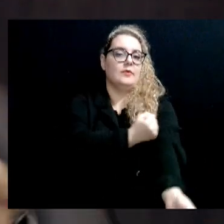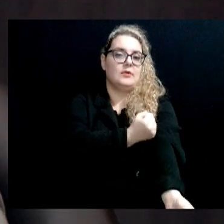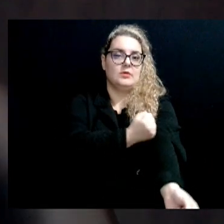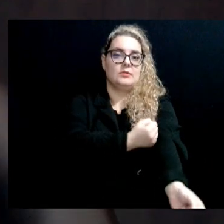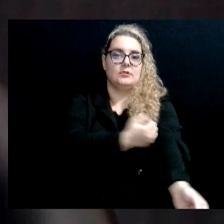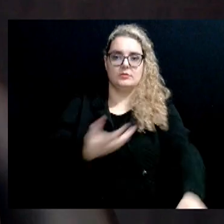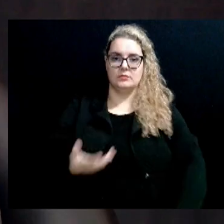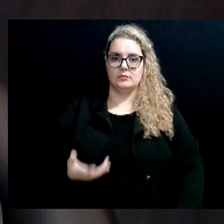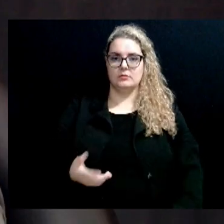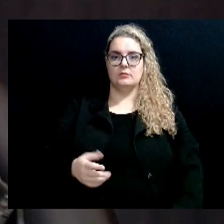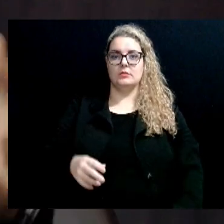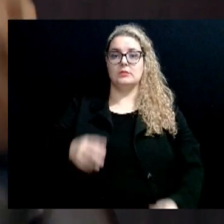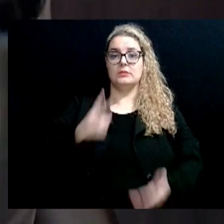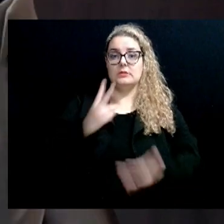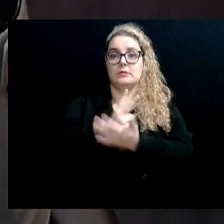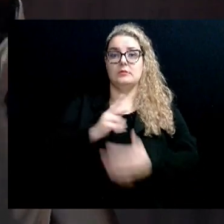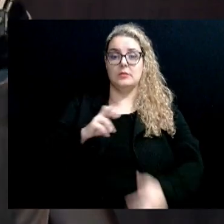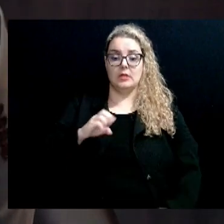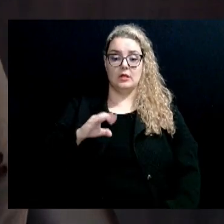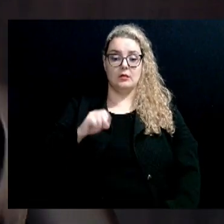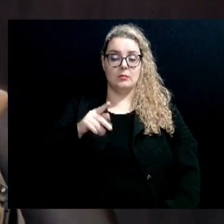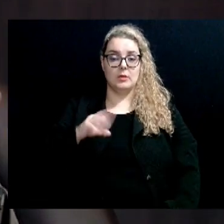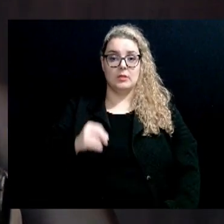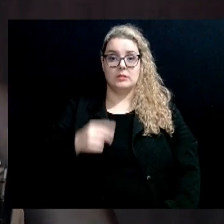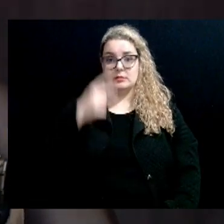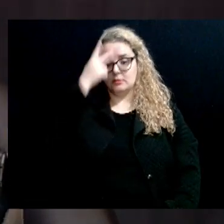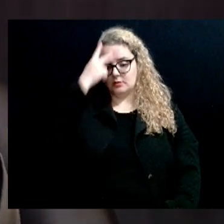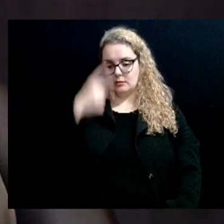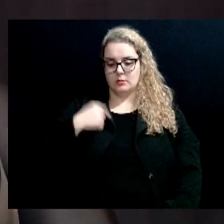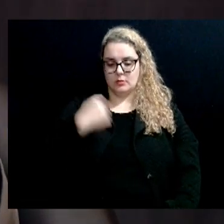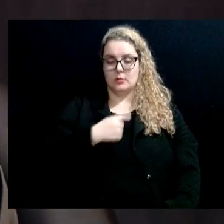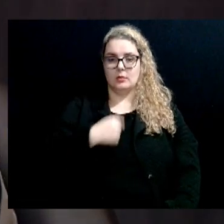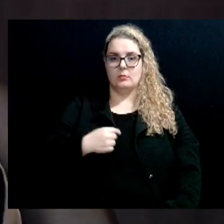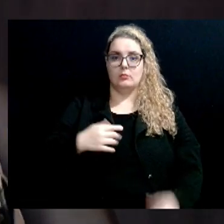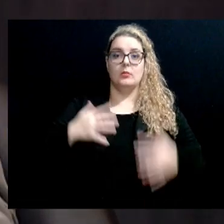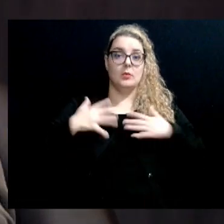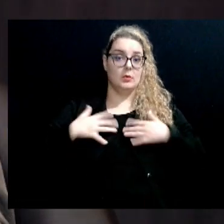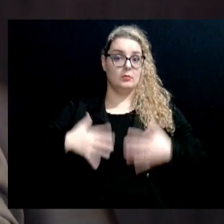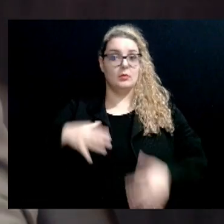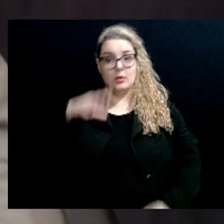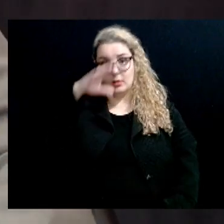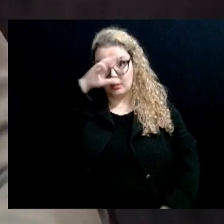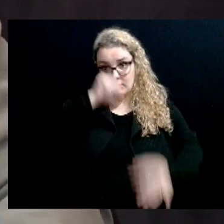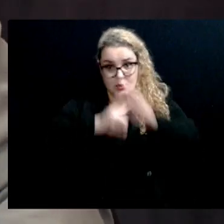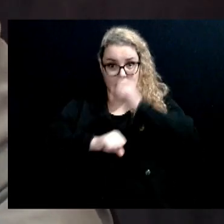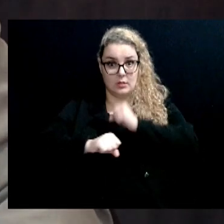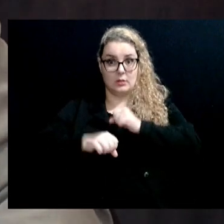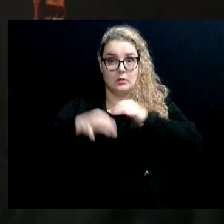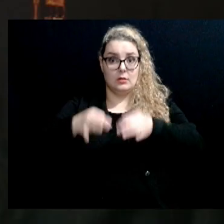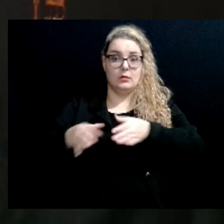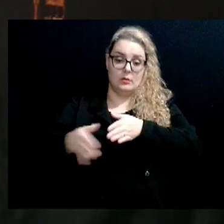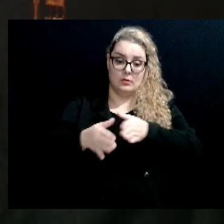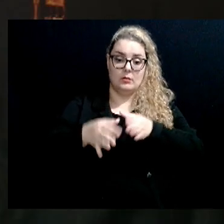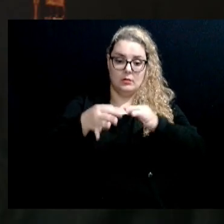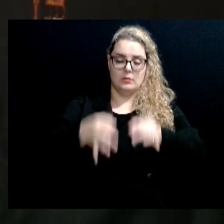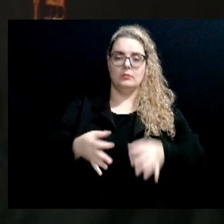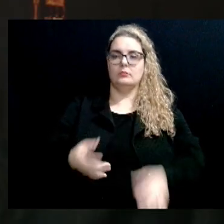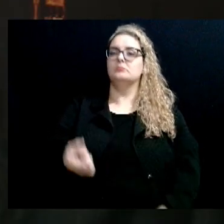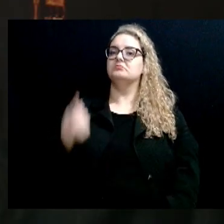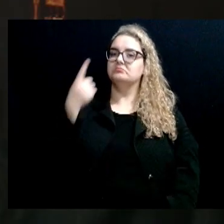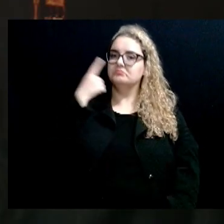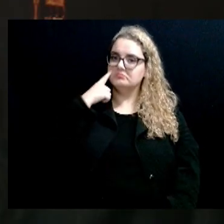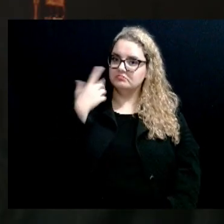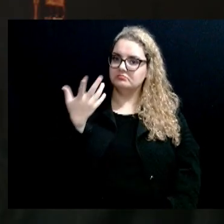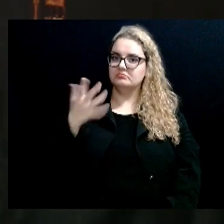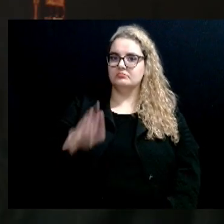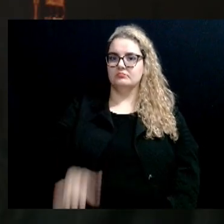pela sua autoanulação. Então o seu organismo aprendeu, opa, isso é o certo. Segue fazendo isso aqui que é o caminho correto. Olha isso, gente. E vamos